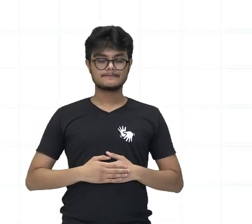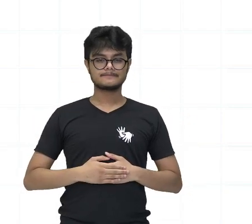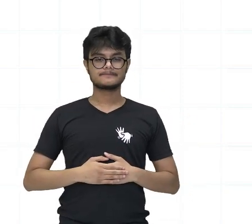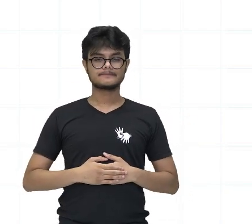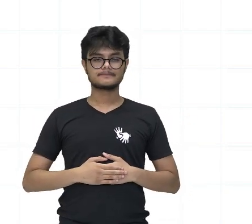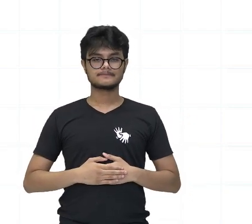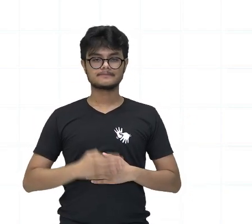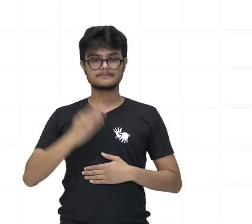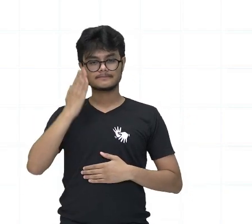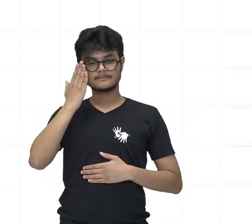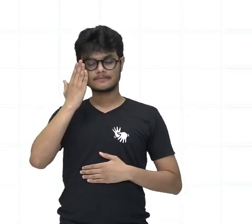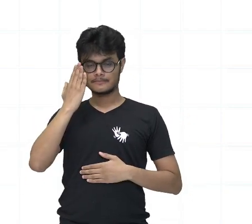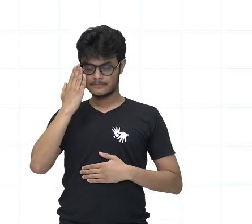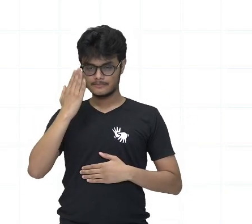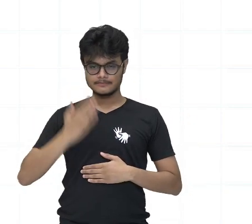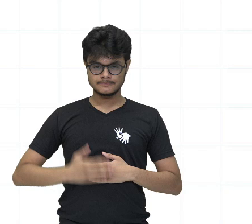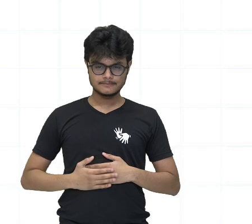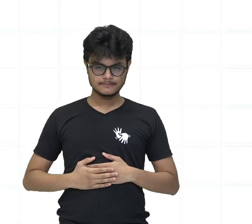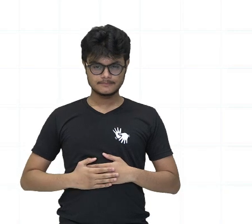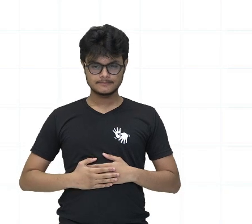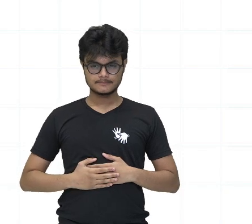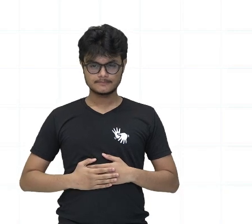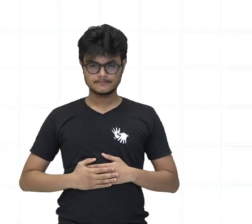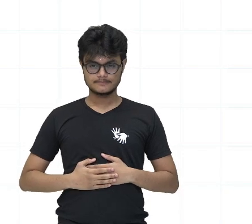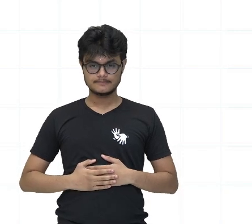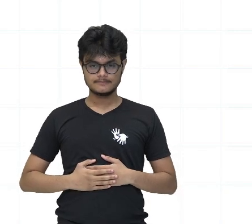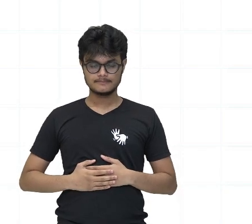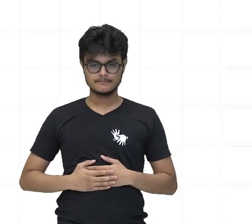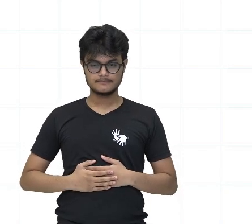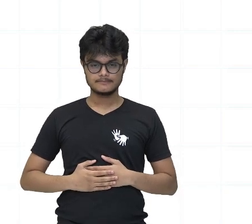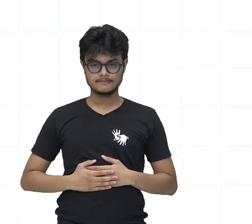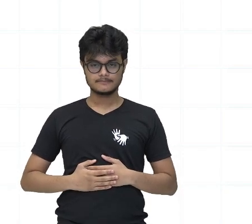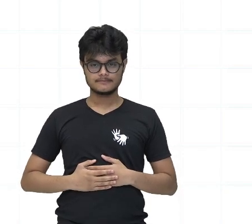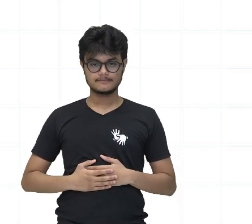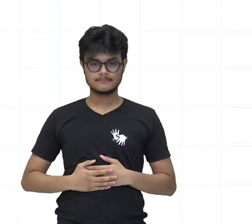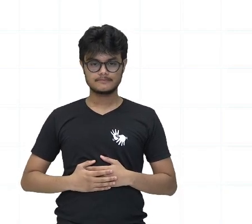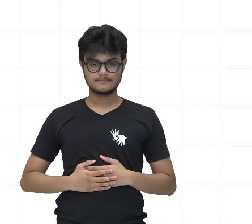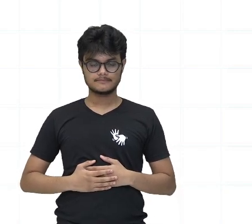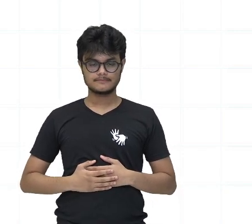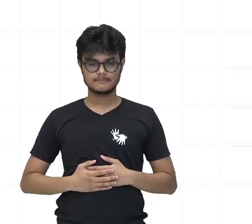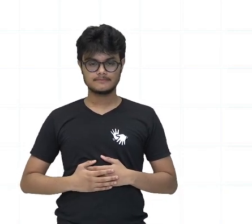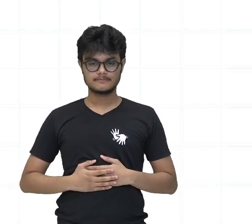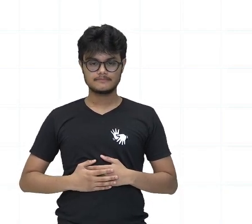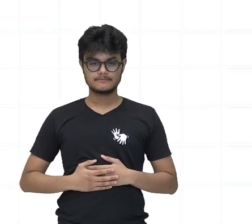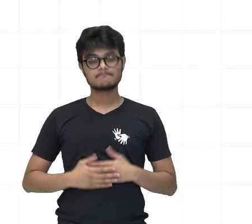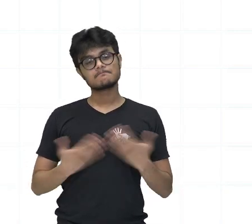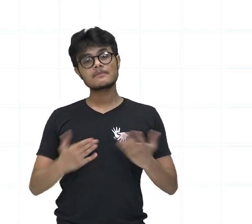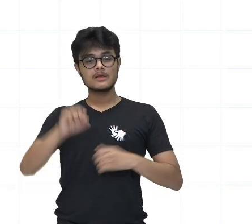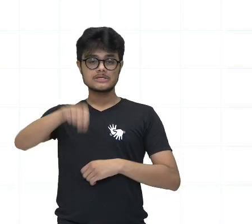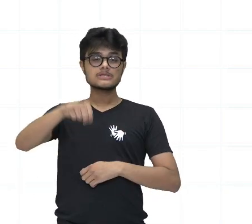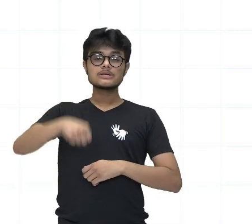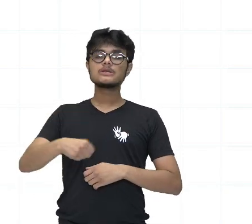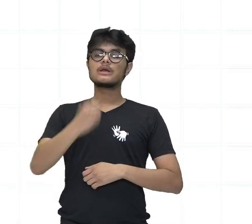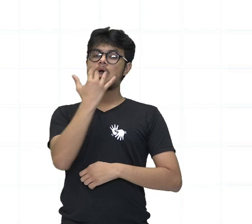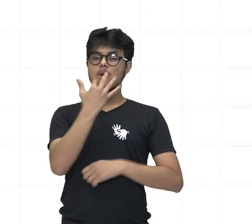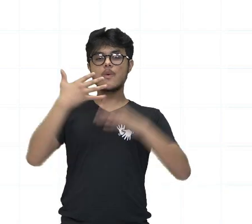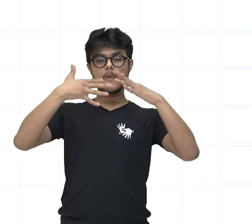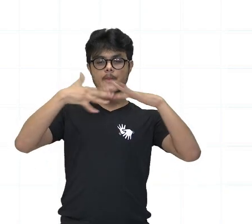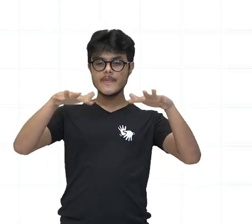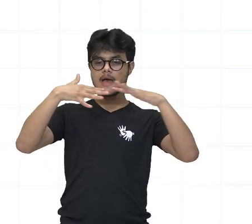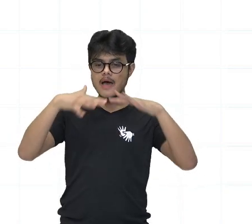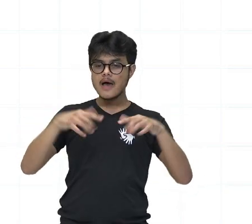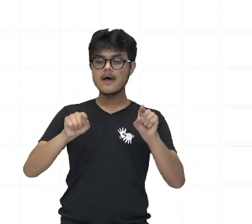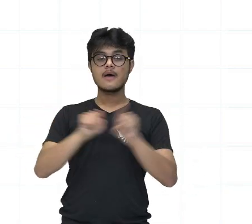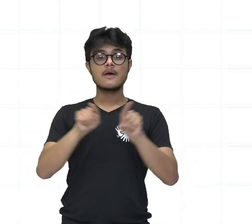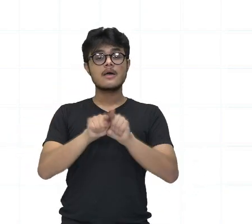Da pintura, certo? Dos pigmentos naturais com aglutinante. Tem um pigmento, por